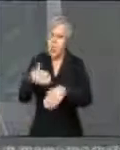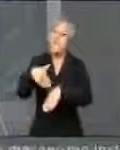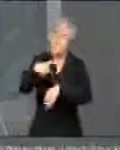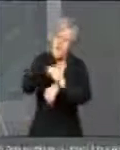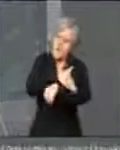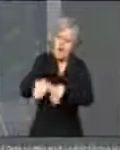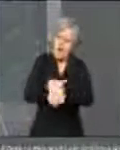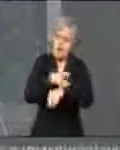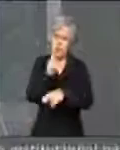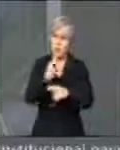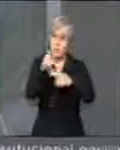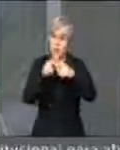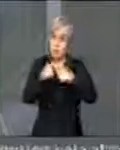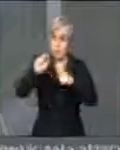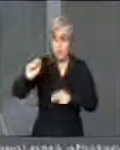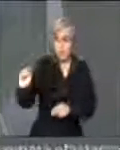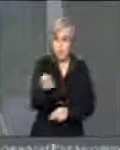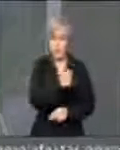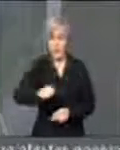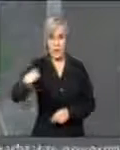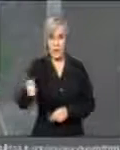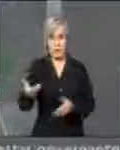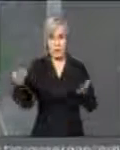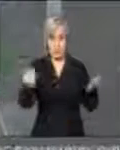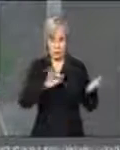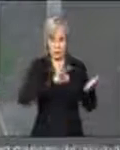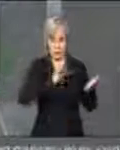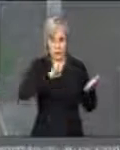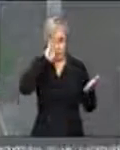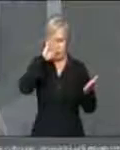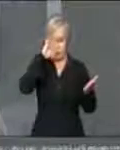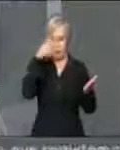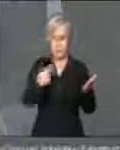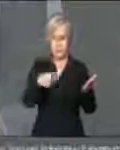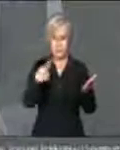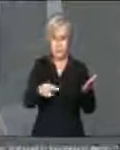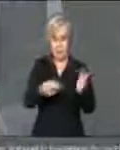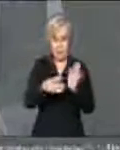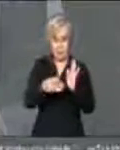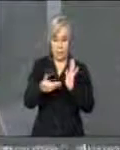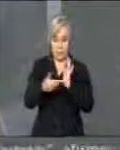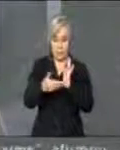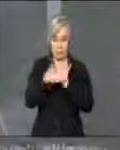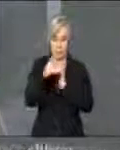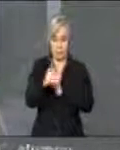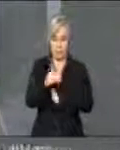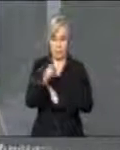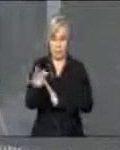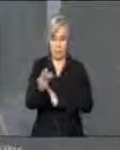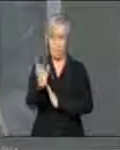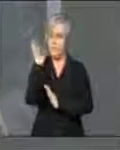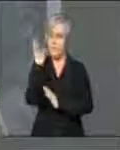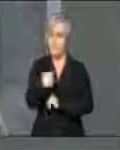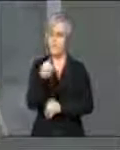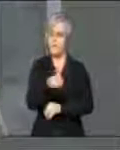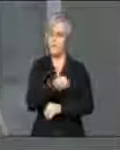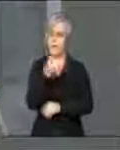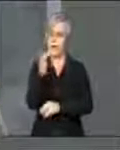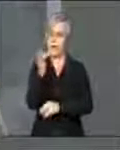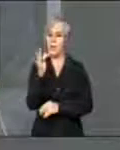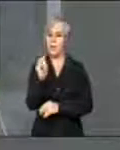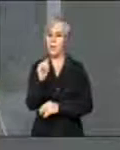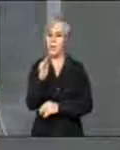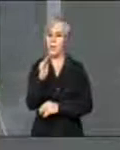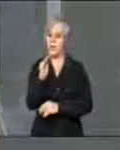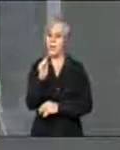um facão na mão. Hoje a polícia militar aqui no Distrito Federal apreendeu vários facões que